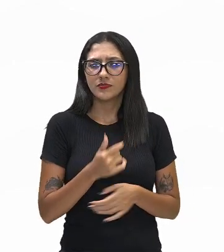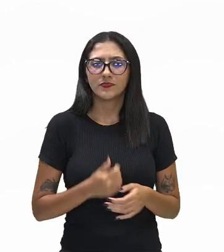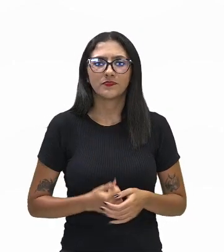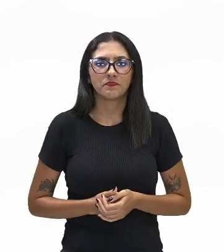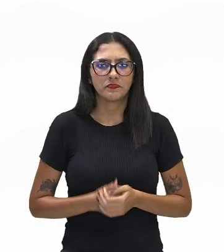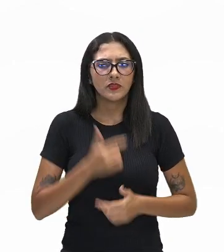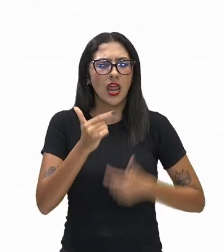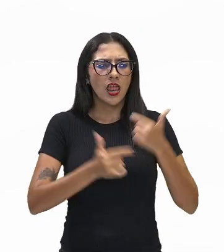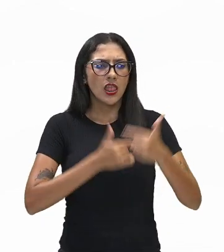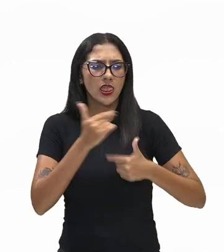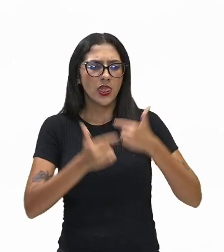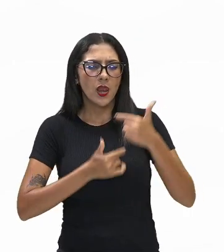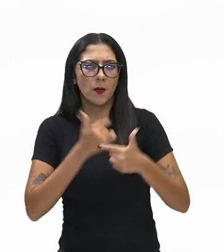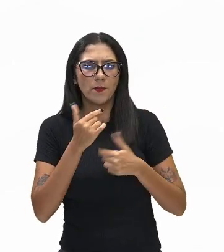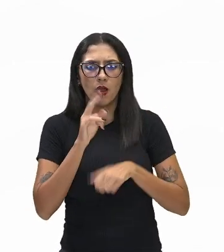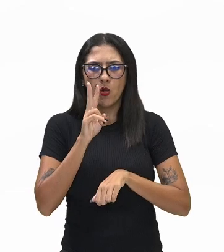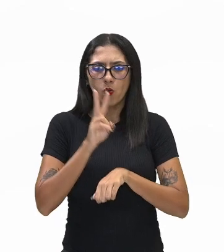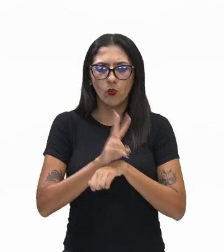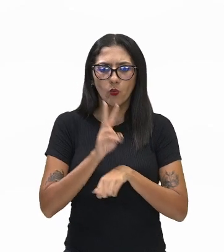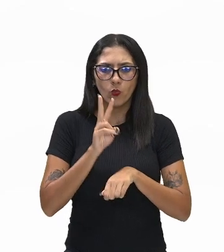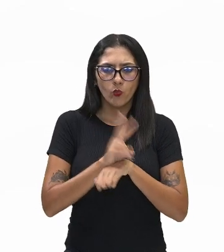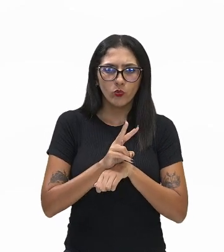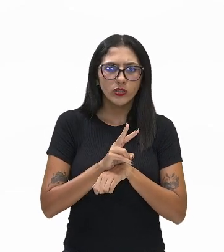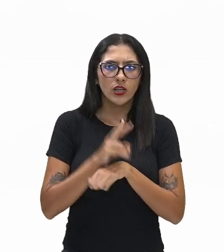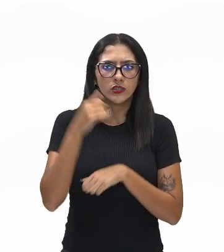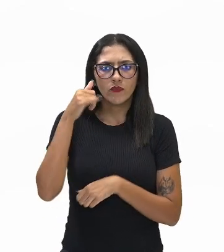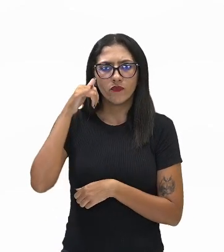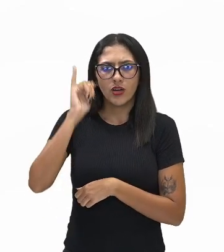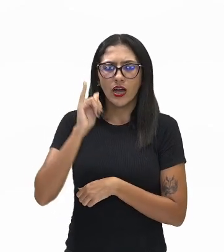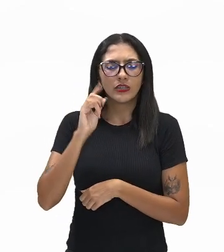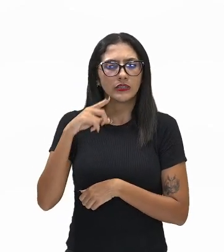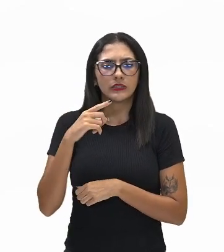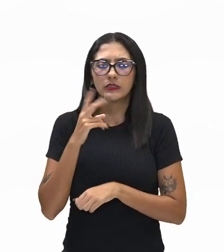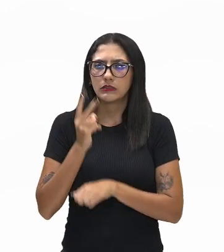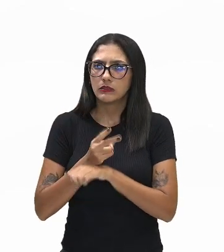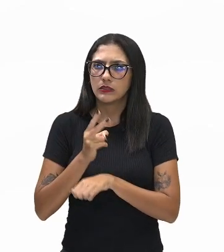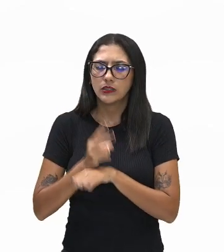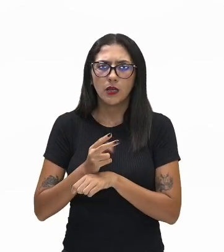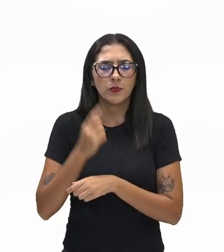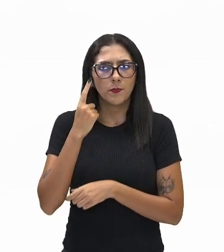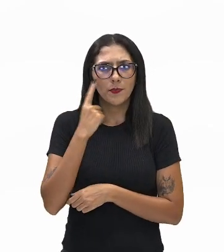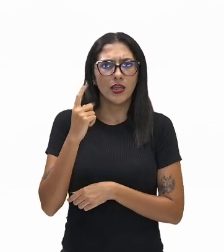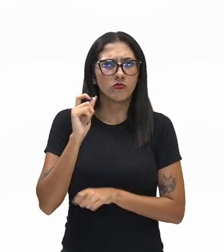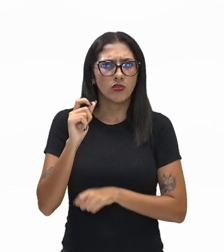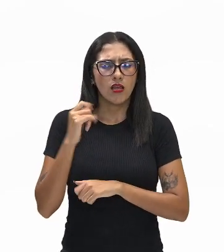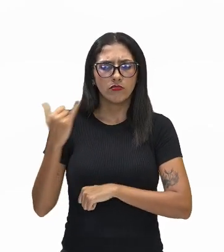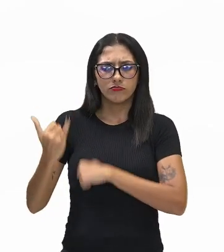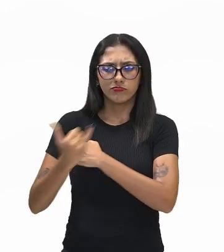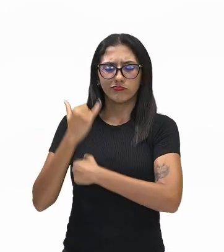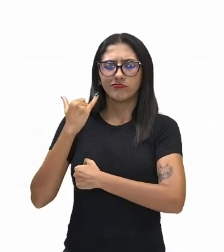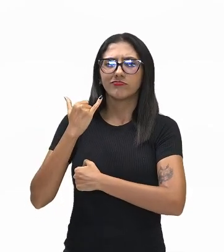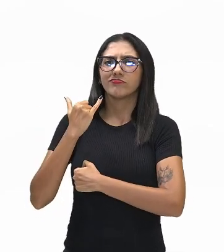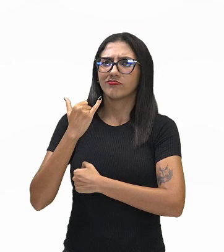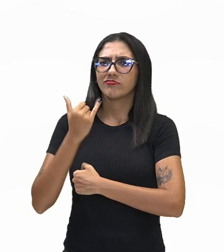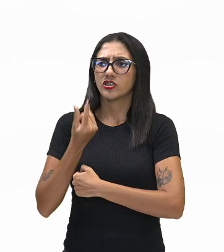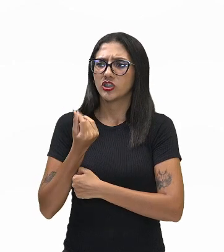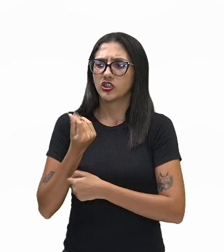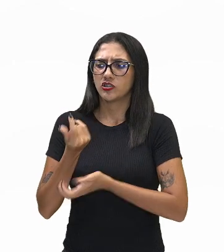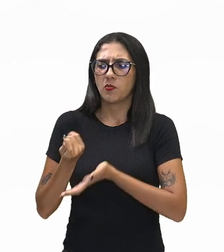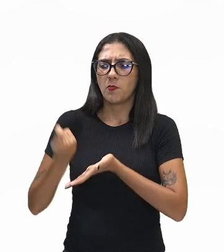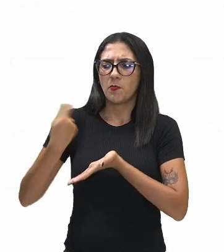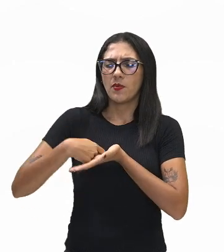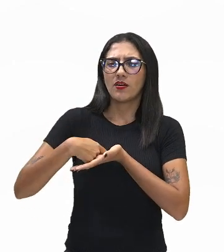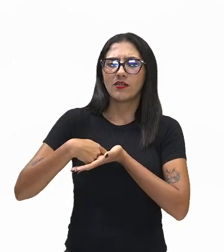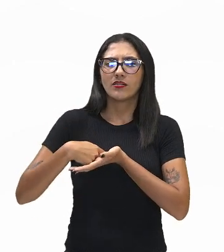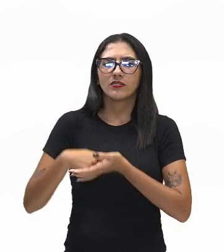Trabalha como vaqueiro e sempre se sente enganado na hora de receber o pagamento. Observe que, né, toda hora ele